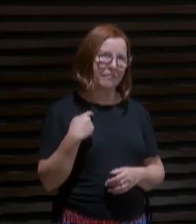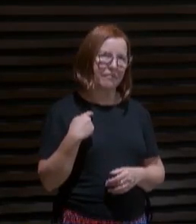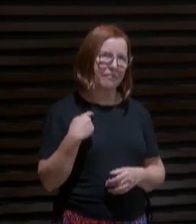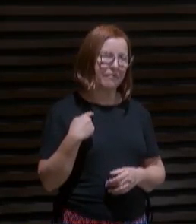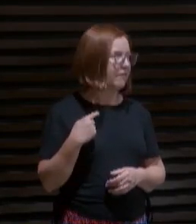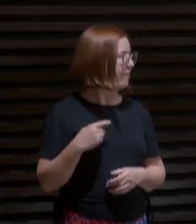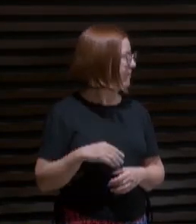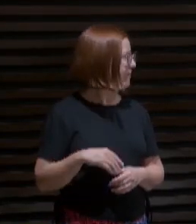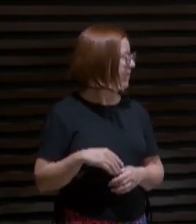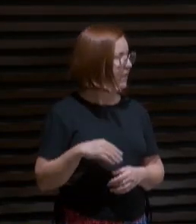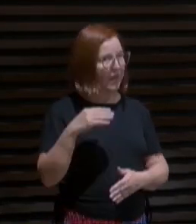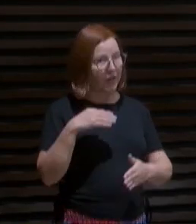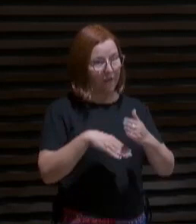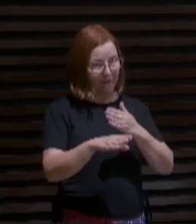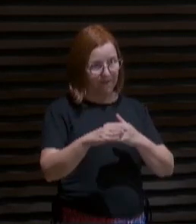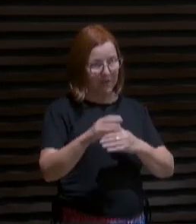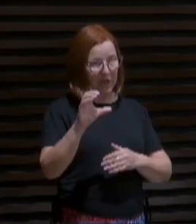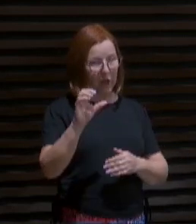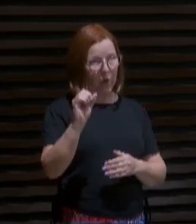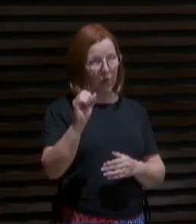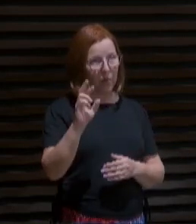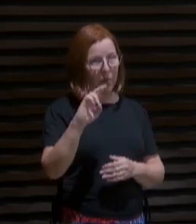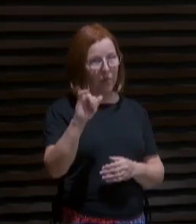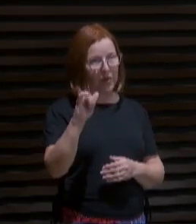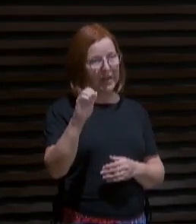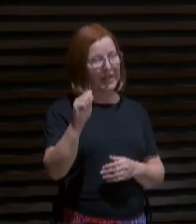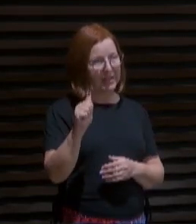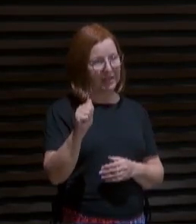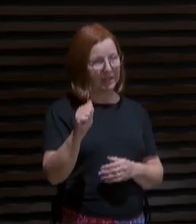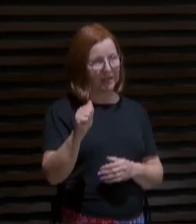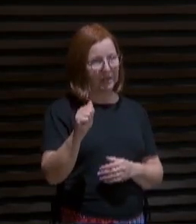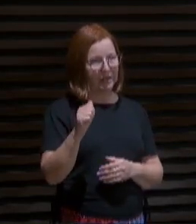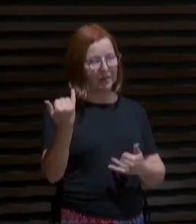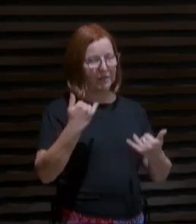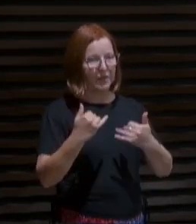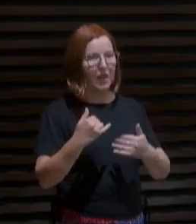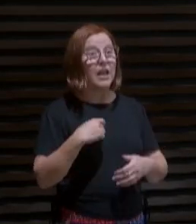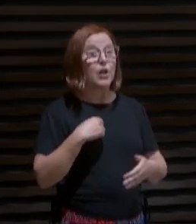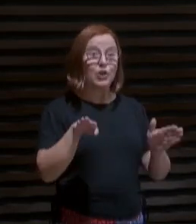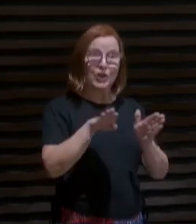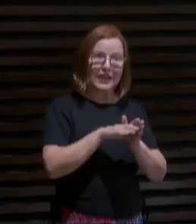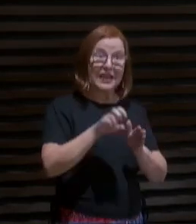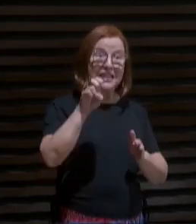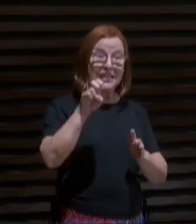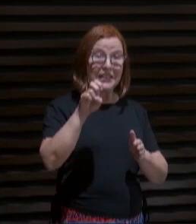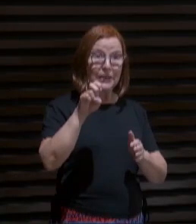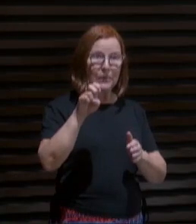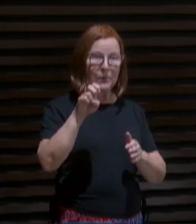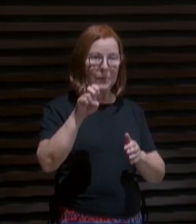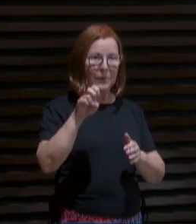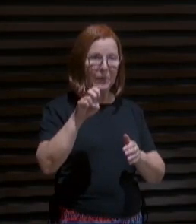o lapso. Ele foi na Coreia, ele disse: Glênio, eu cheguei às 5 horas da manhã